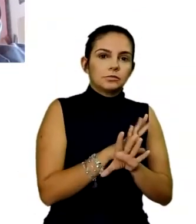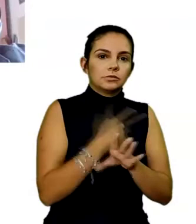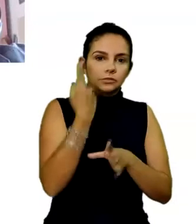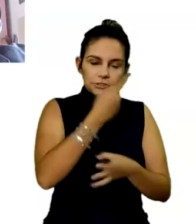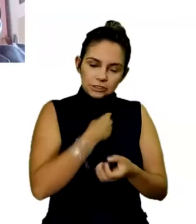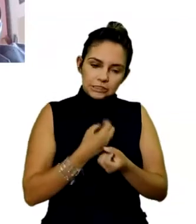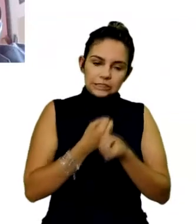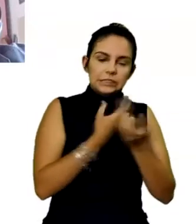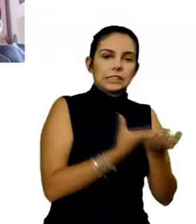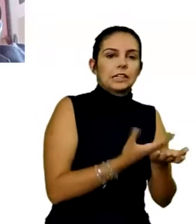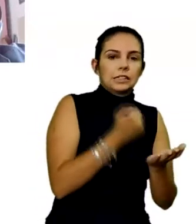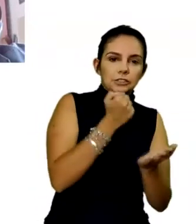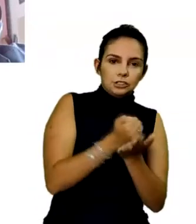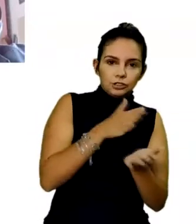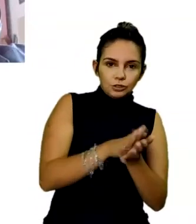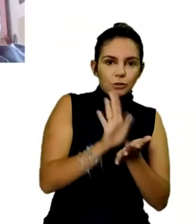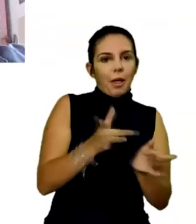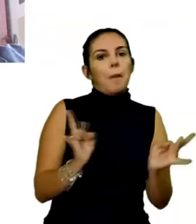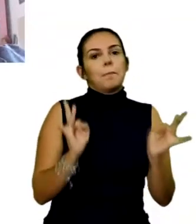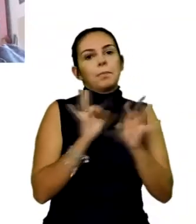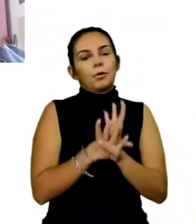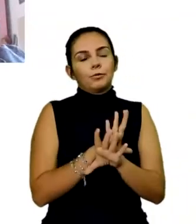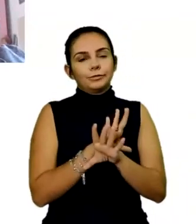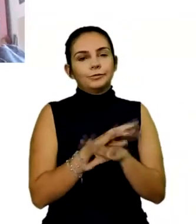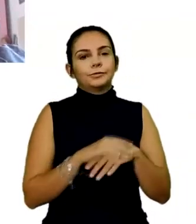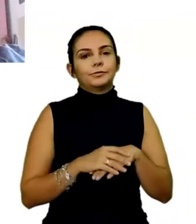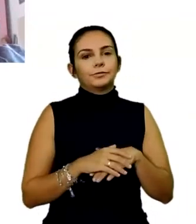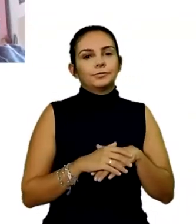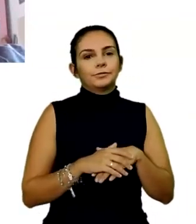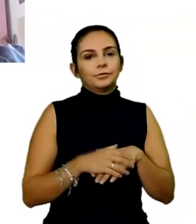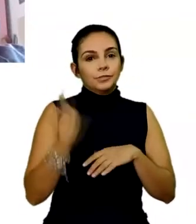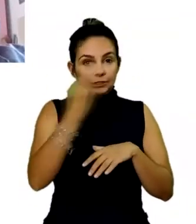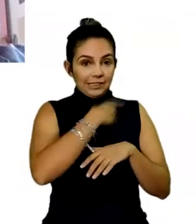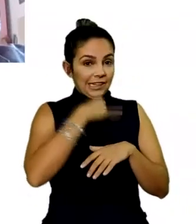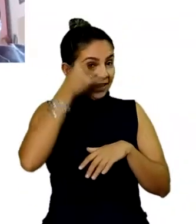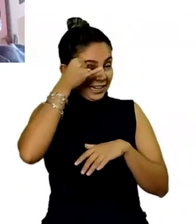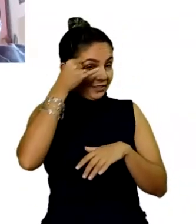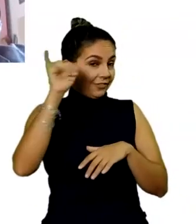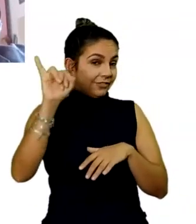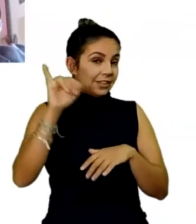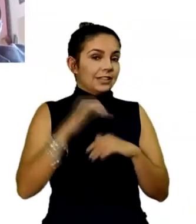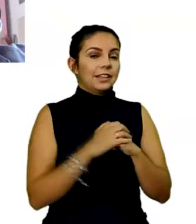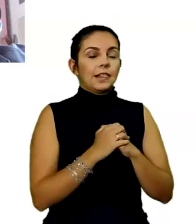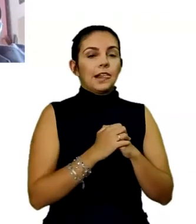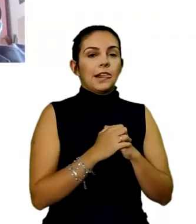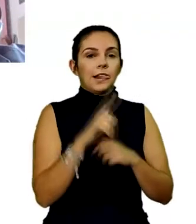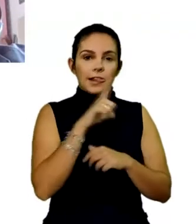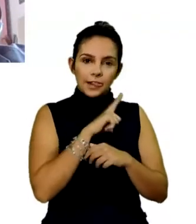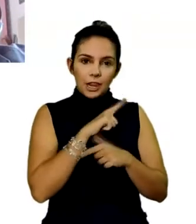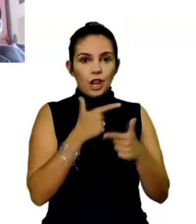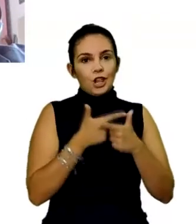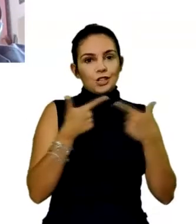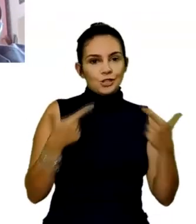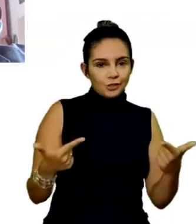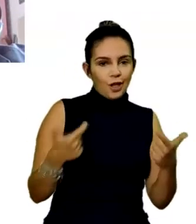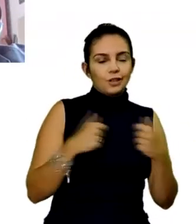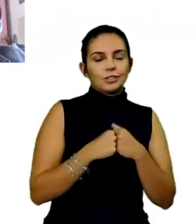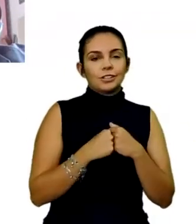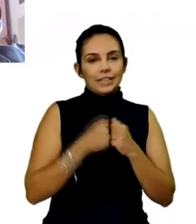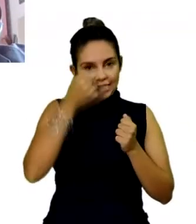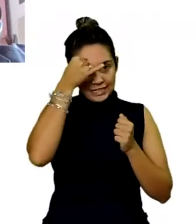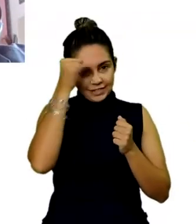gente entrega para a editora, mas já está prontinho. A gente evita a gente tem a sorte